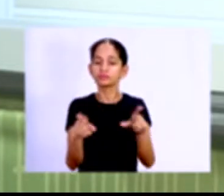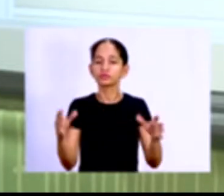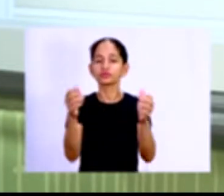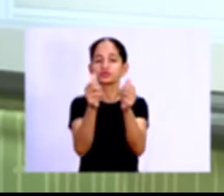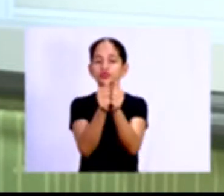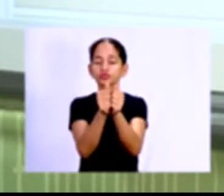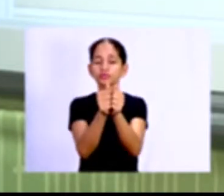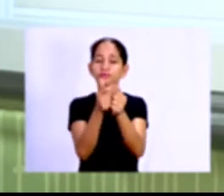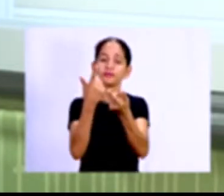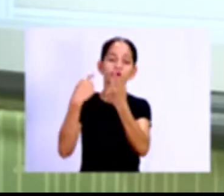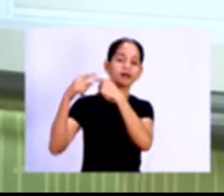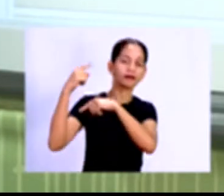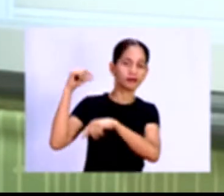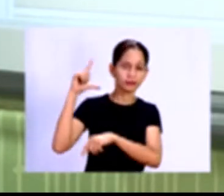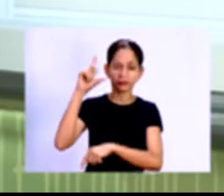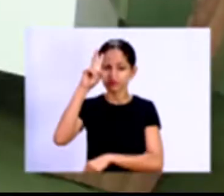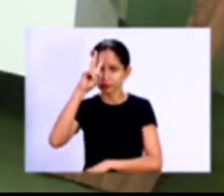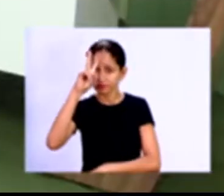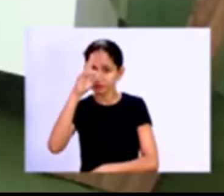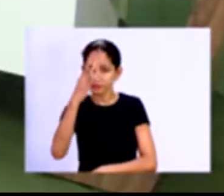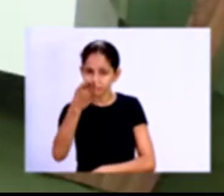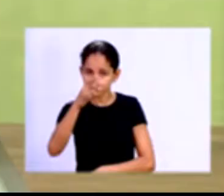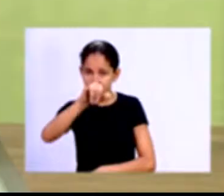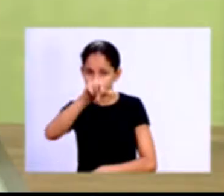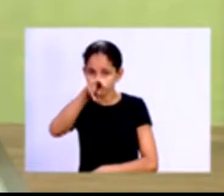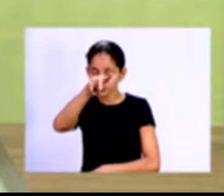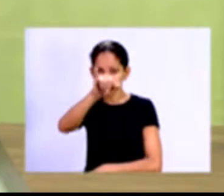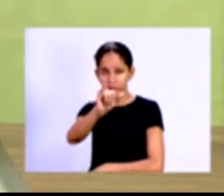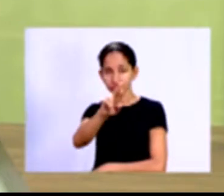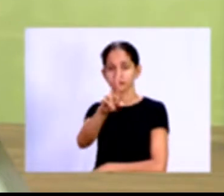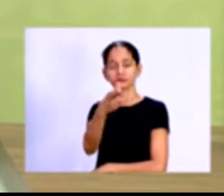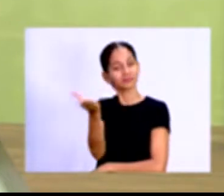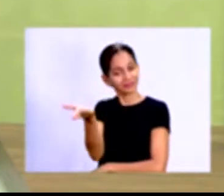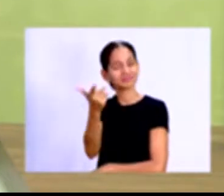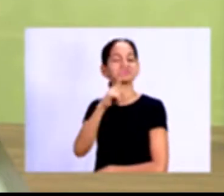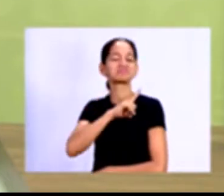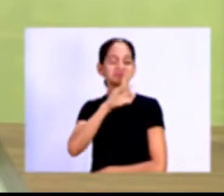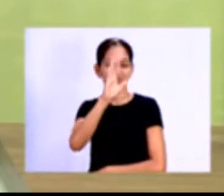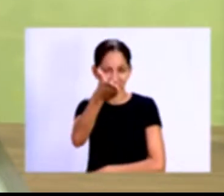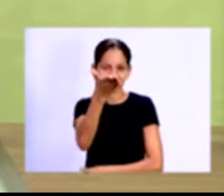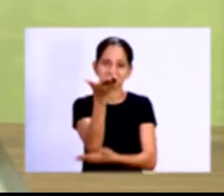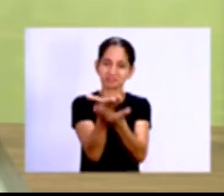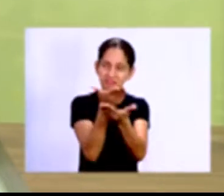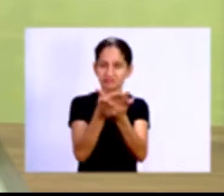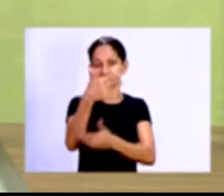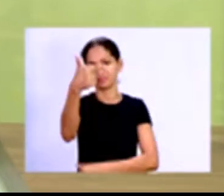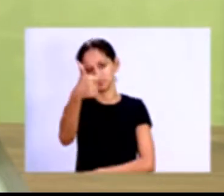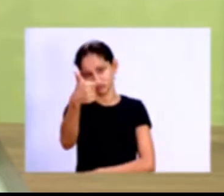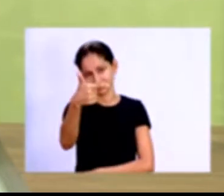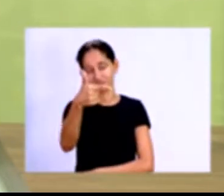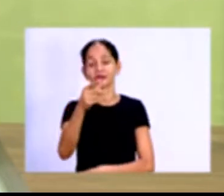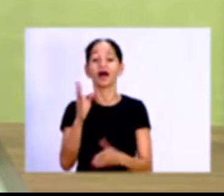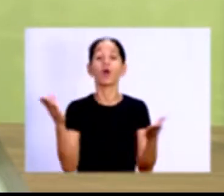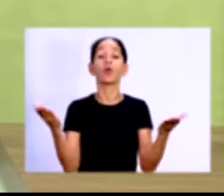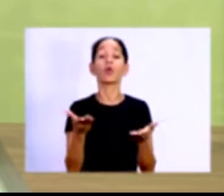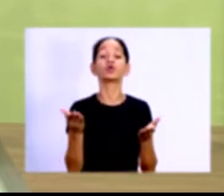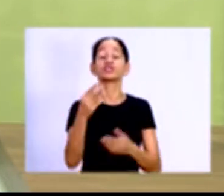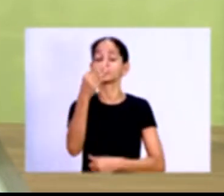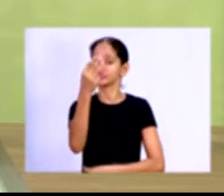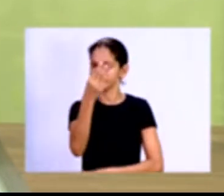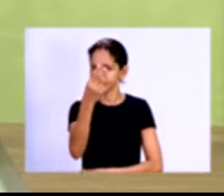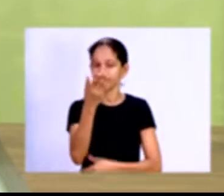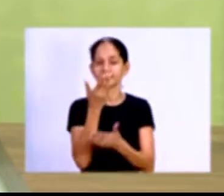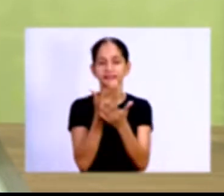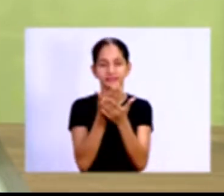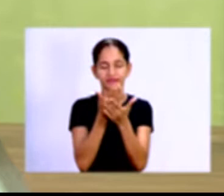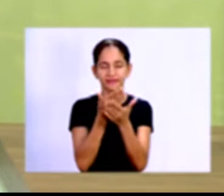outros temas anteriormente, não foi isso, professor Janimar? Perfeito, já tivemos 2 aulas, essa é a nossa terceira teleaula, né? E aí a